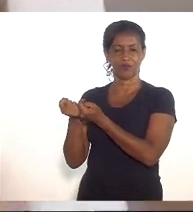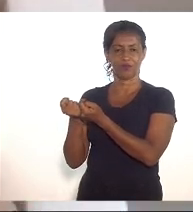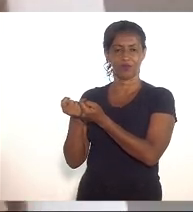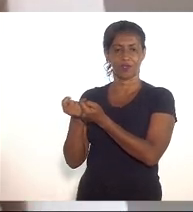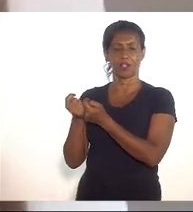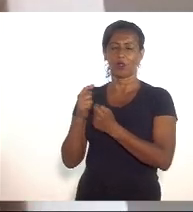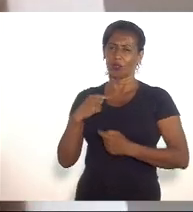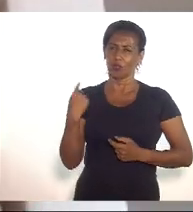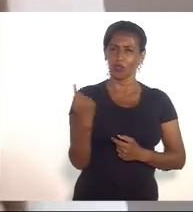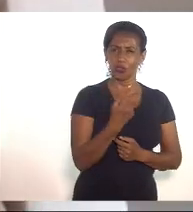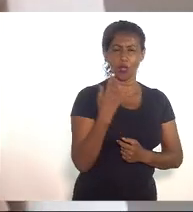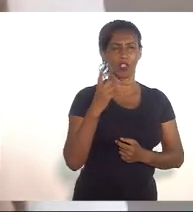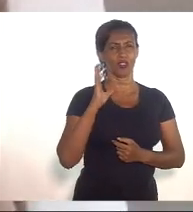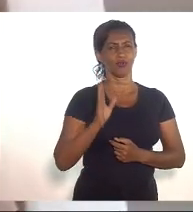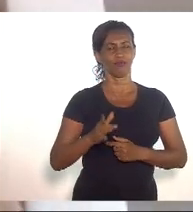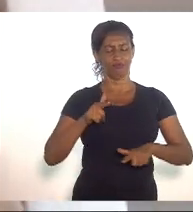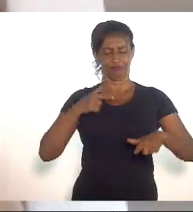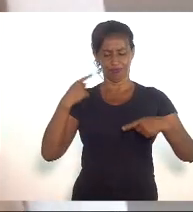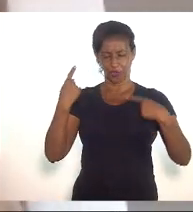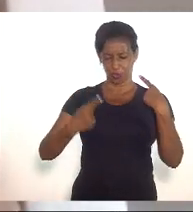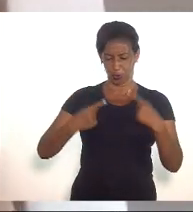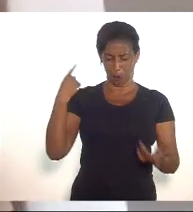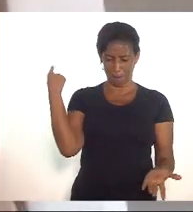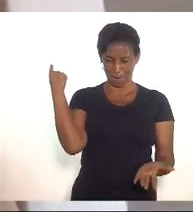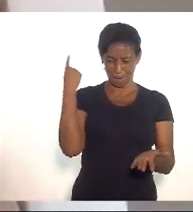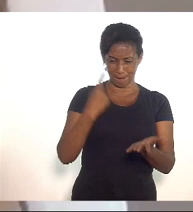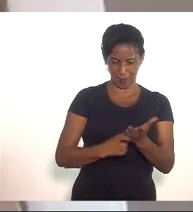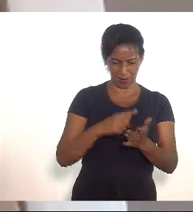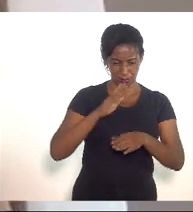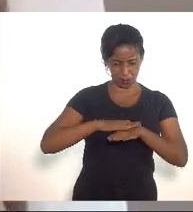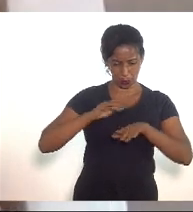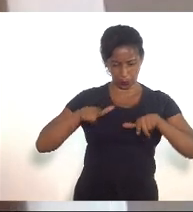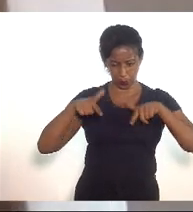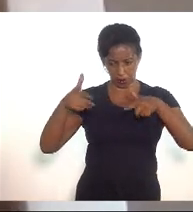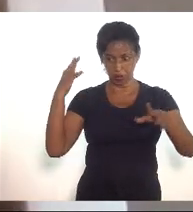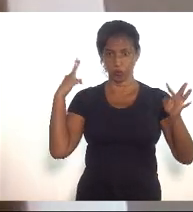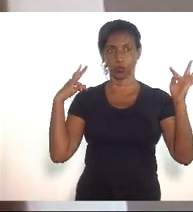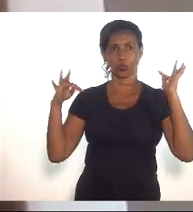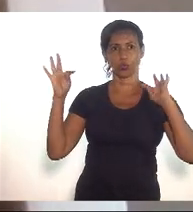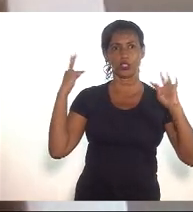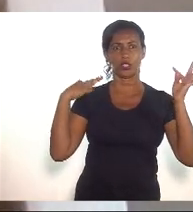nós tivemos que discutir o impacto das ações de turismo,